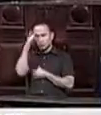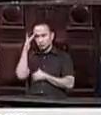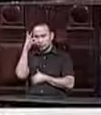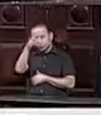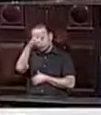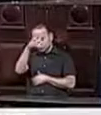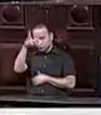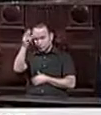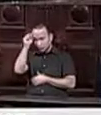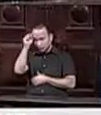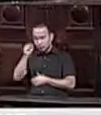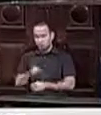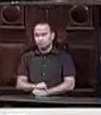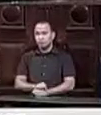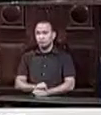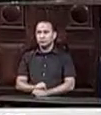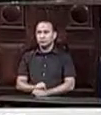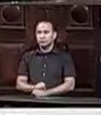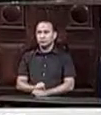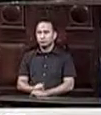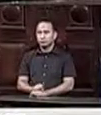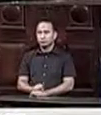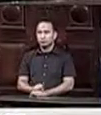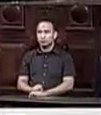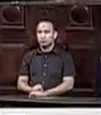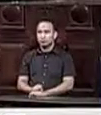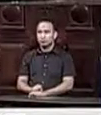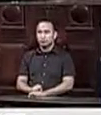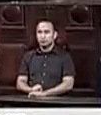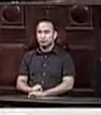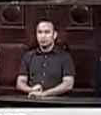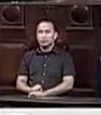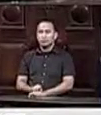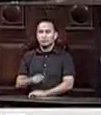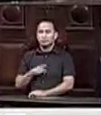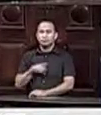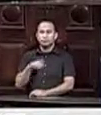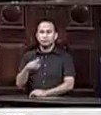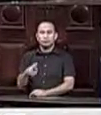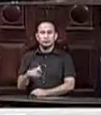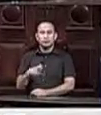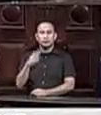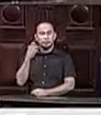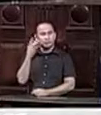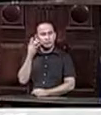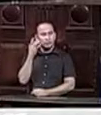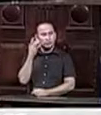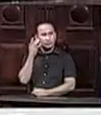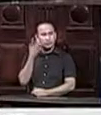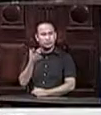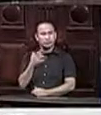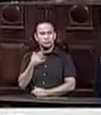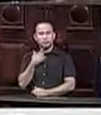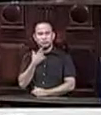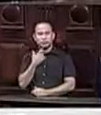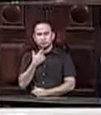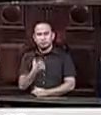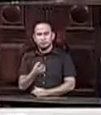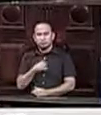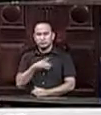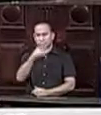enquanto não temos aí, né, a reestruturação, por exemplo,